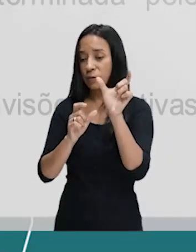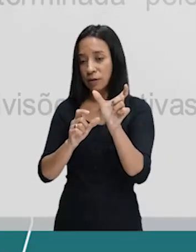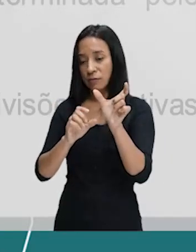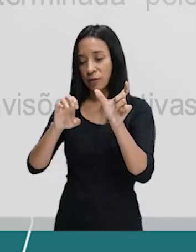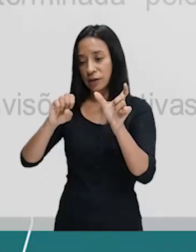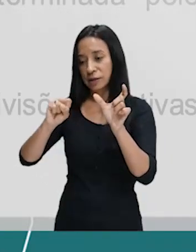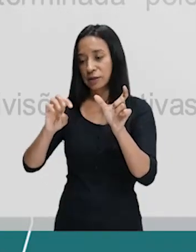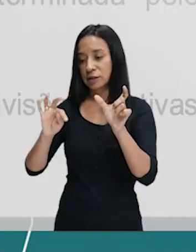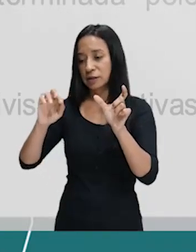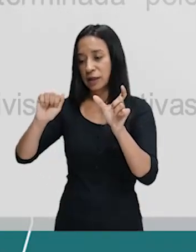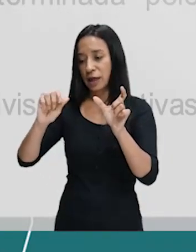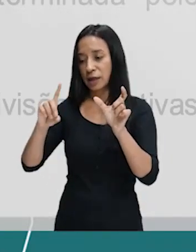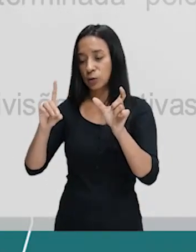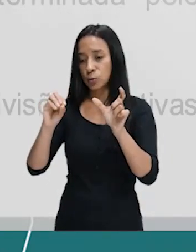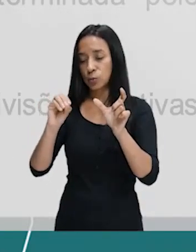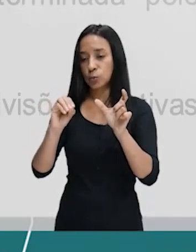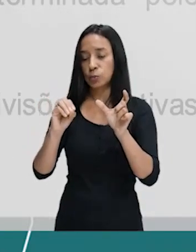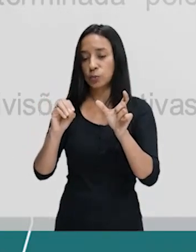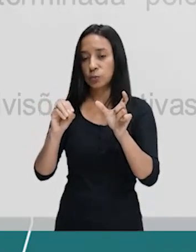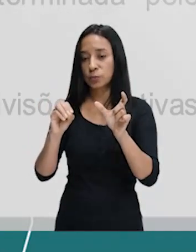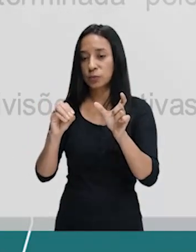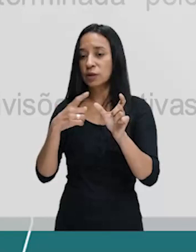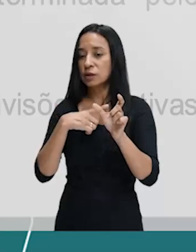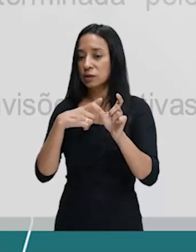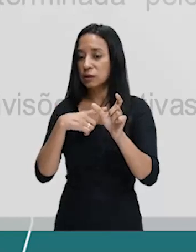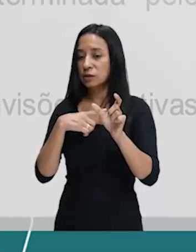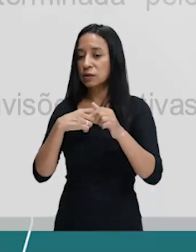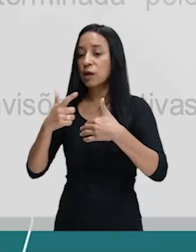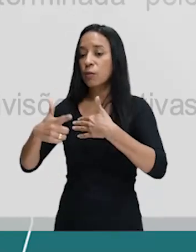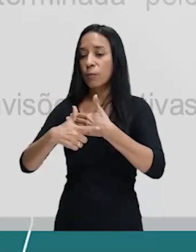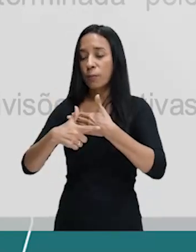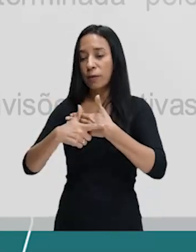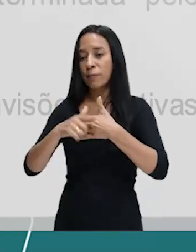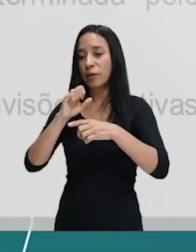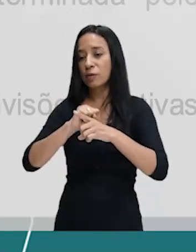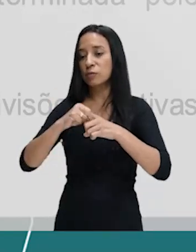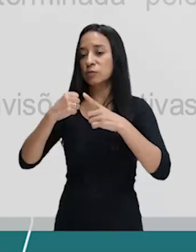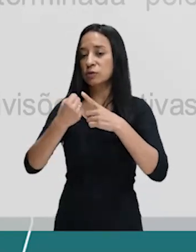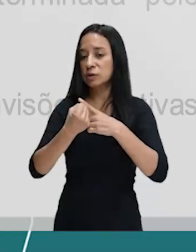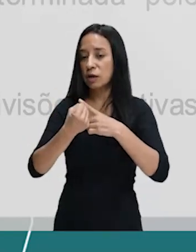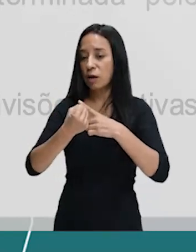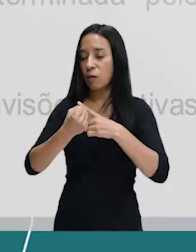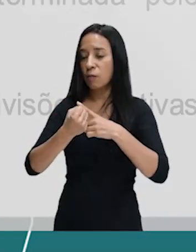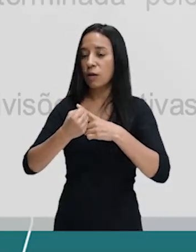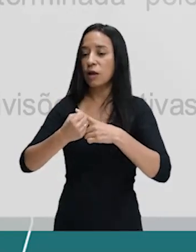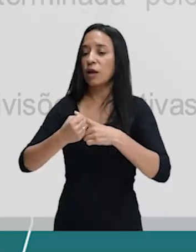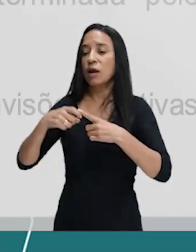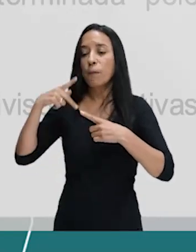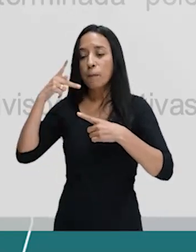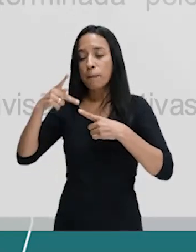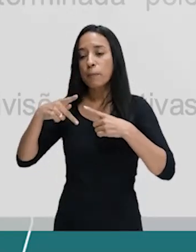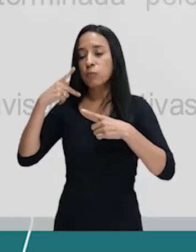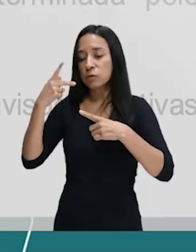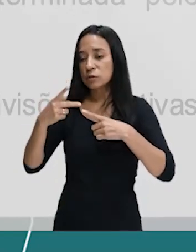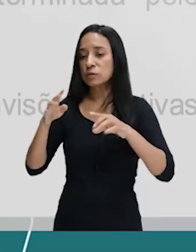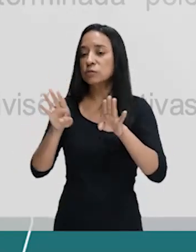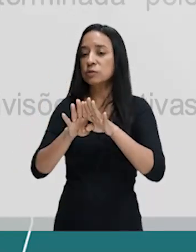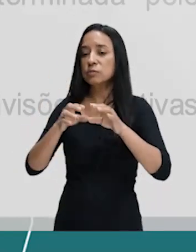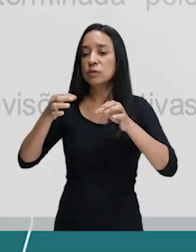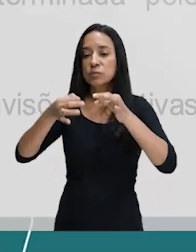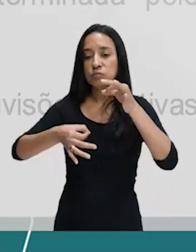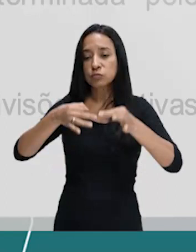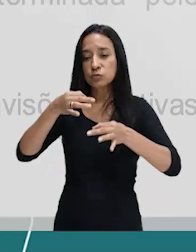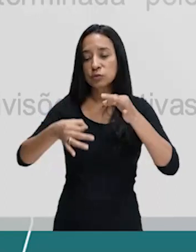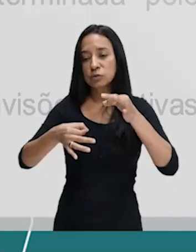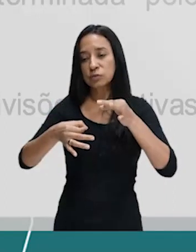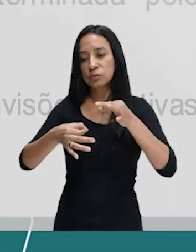Que possuíam papéis sociais, políticos, jurídicos, econômicos e culturais determinados também. Então, isso que é o estamento.